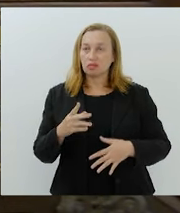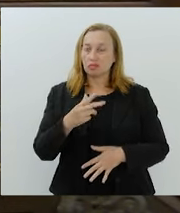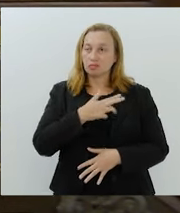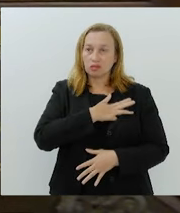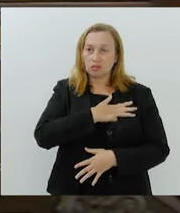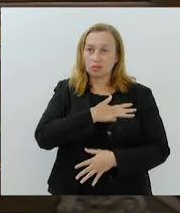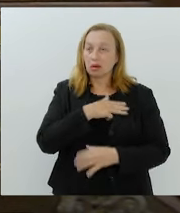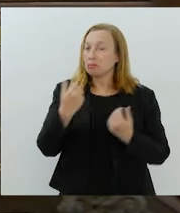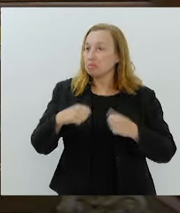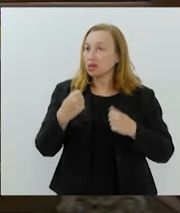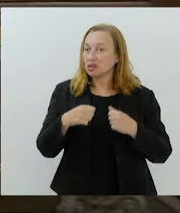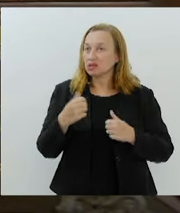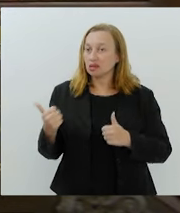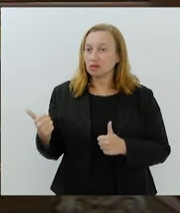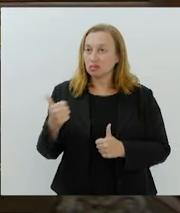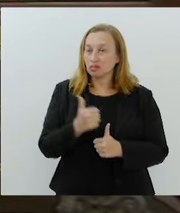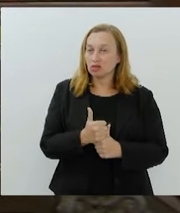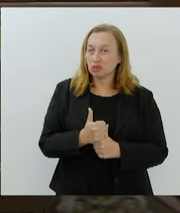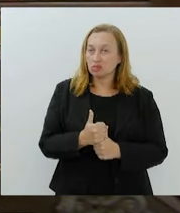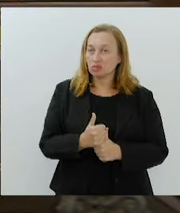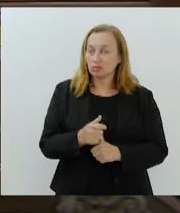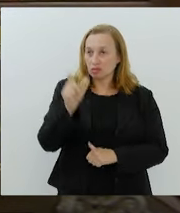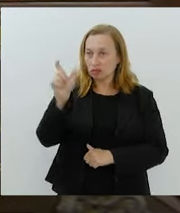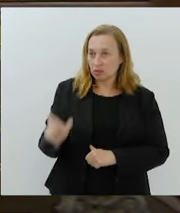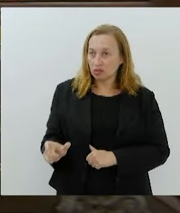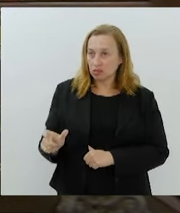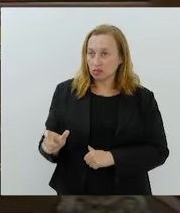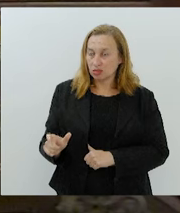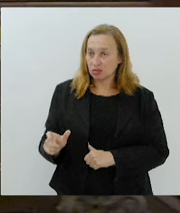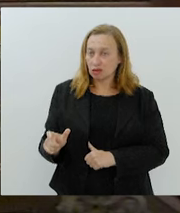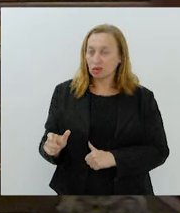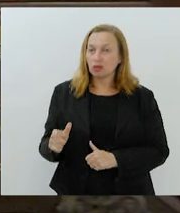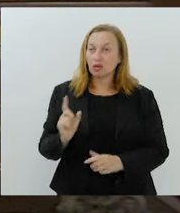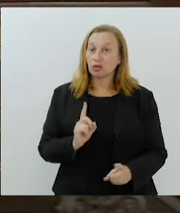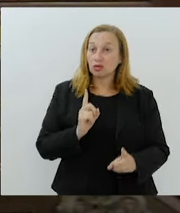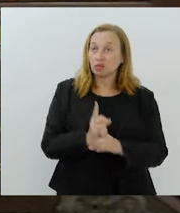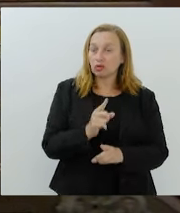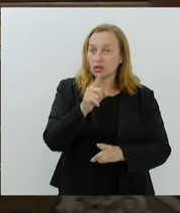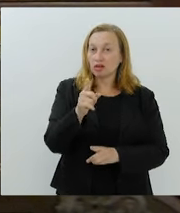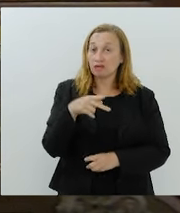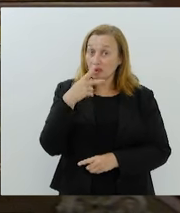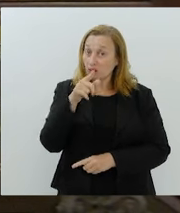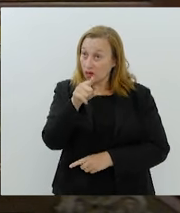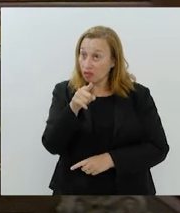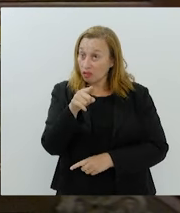precisava colocar alguém no cargo. Foi difícil achar, quando acharam, falou, ok,